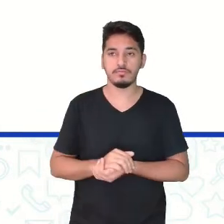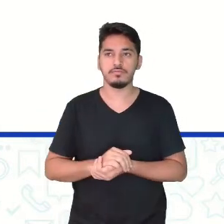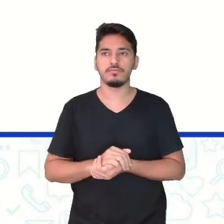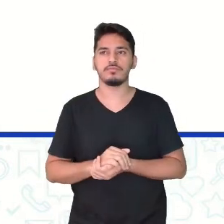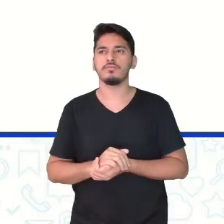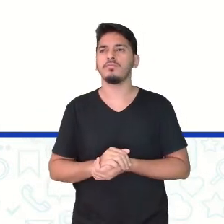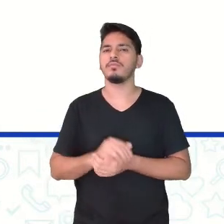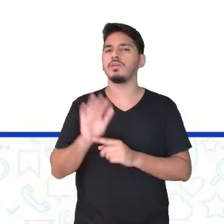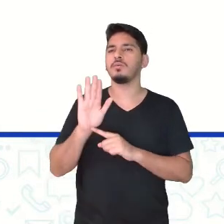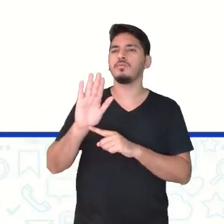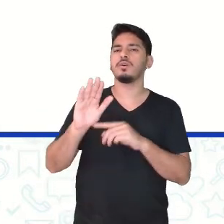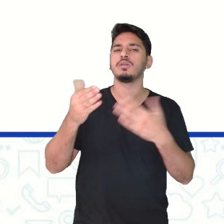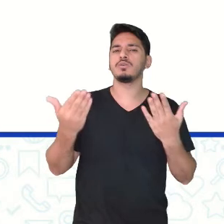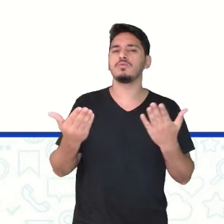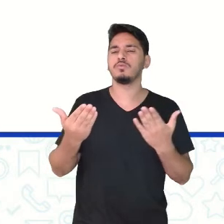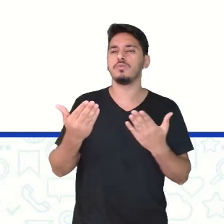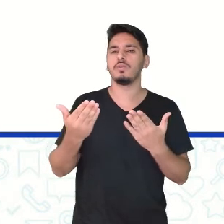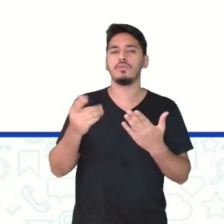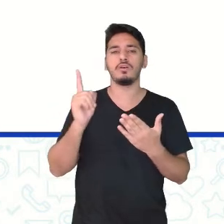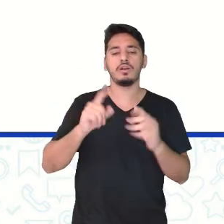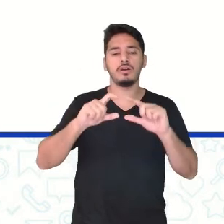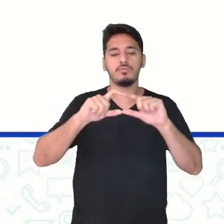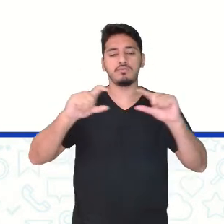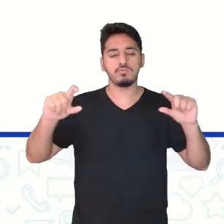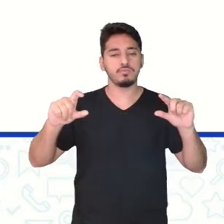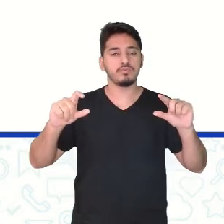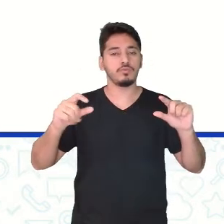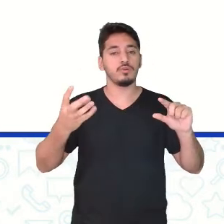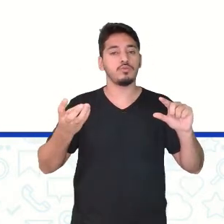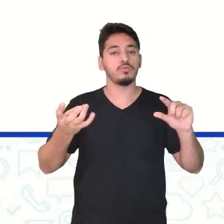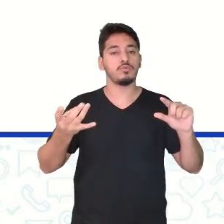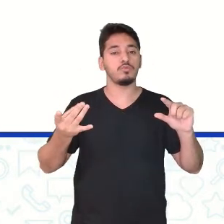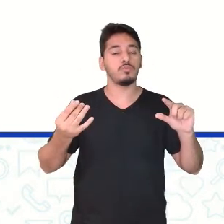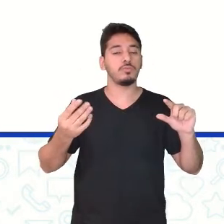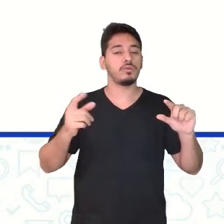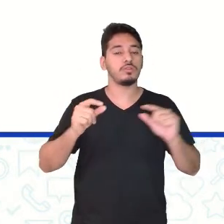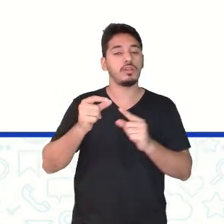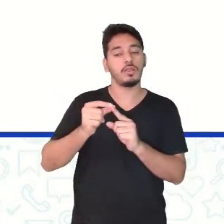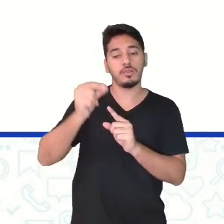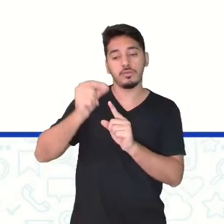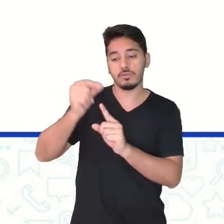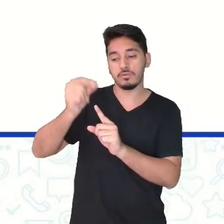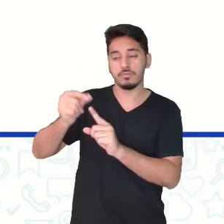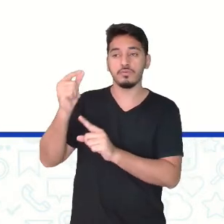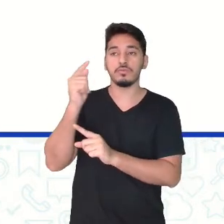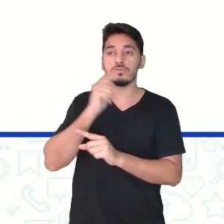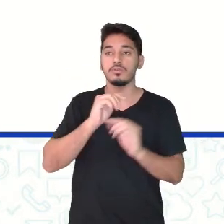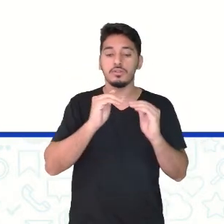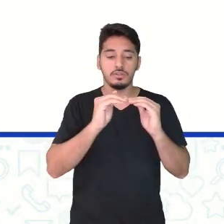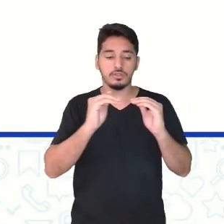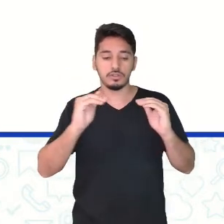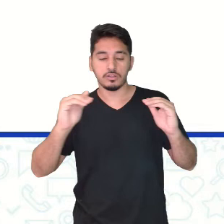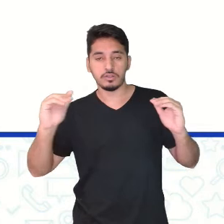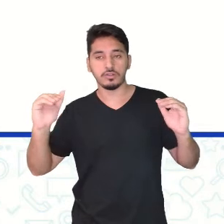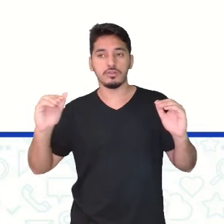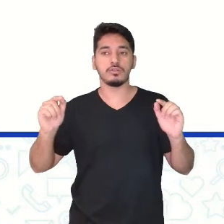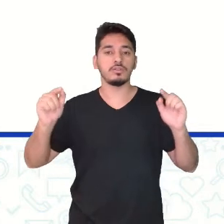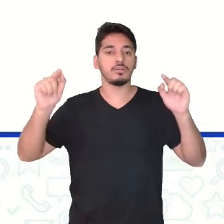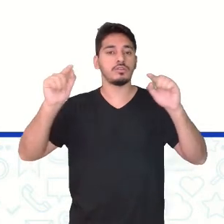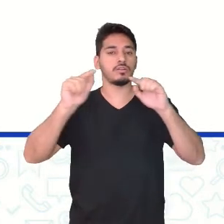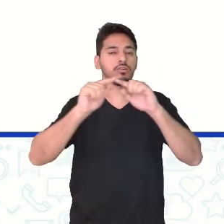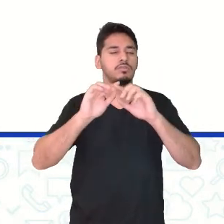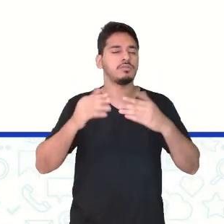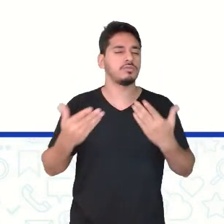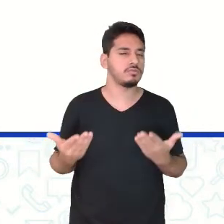a expressão que representa o número de palitos necessários para se formar uma fileira com n palitos.